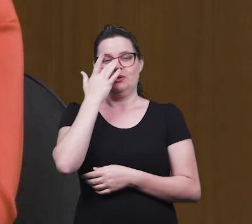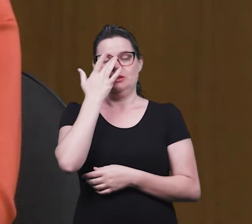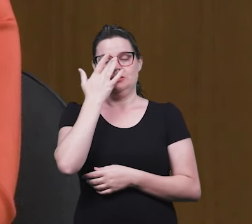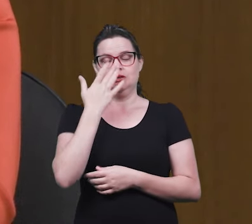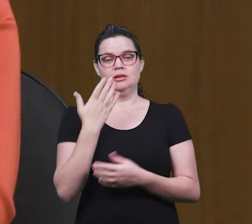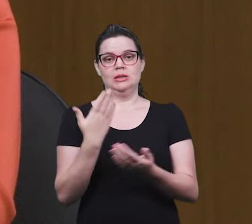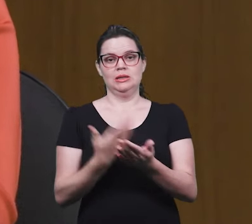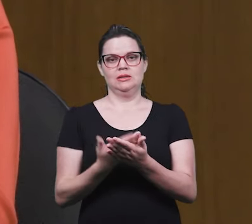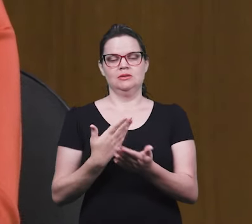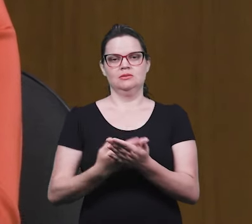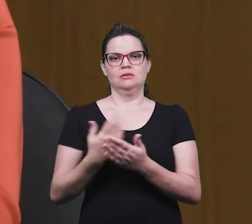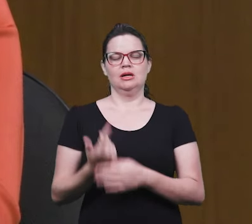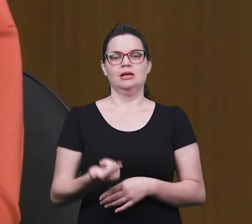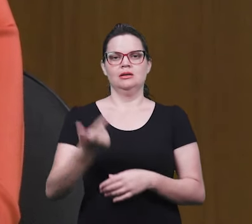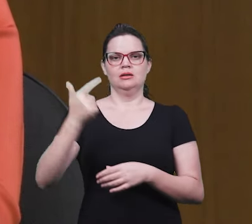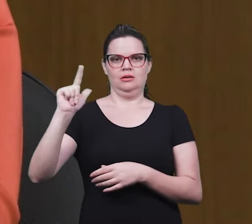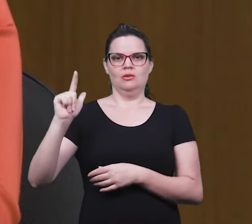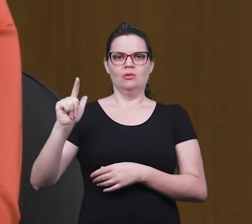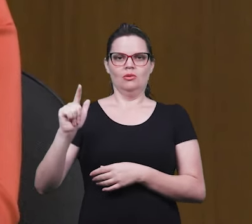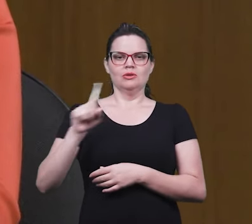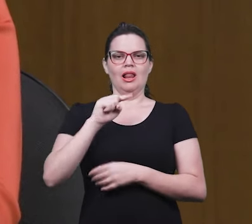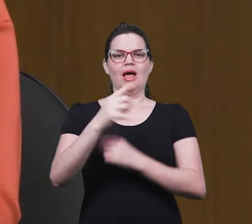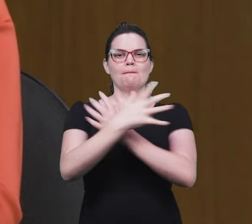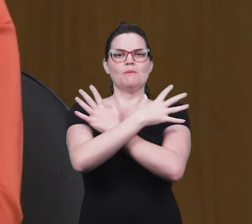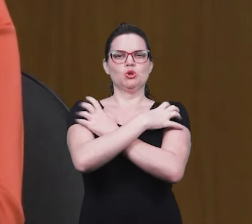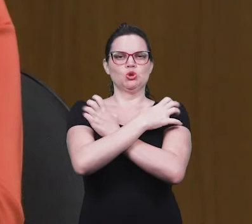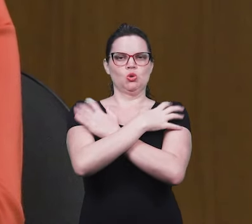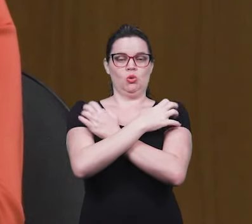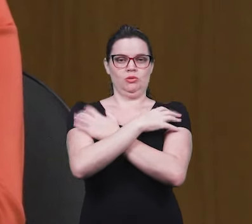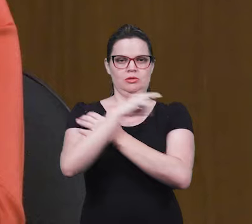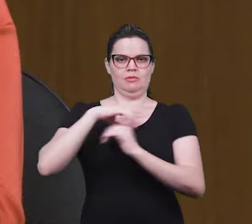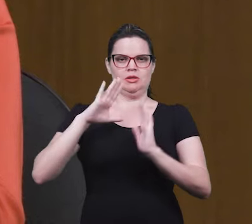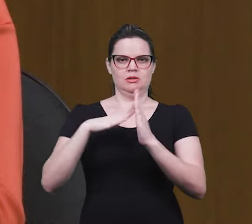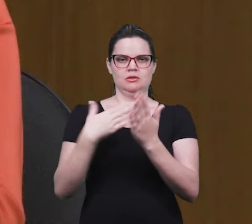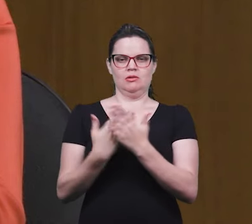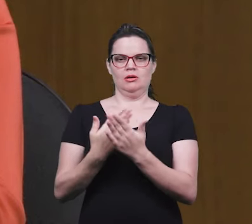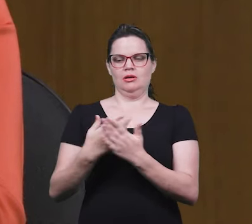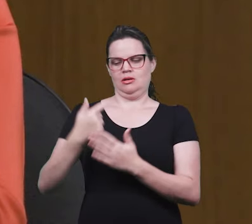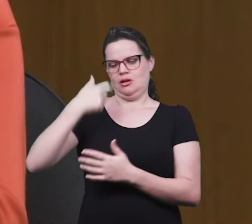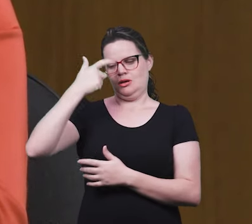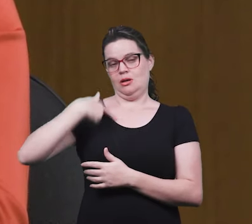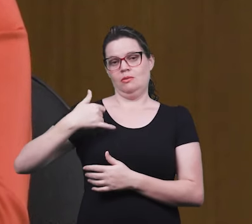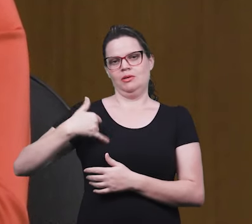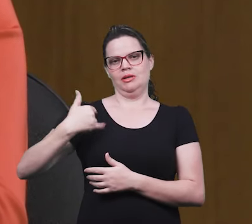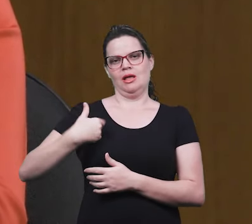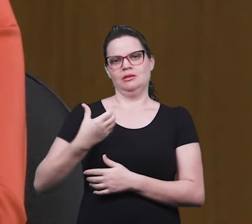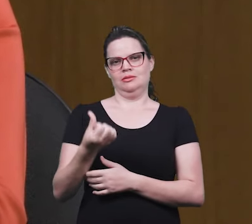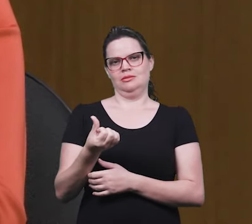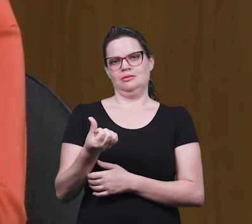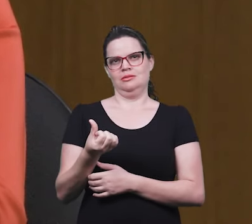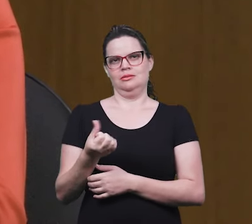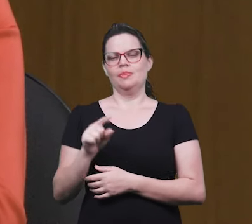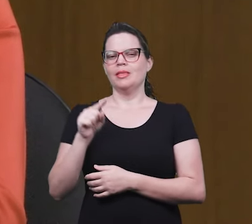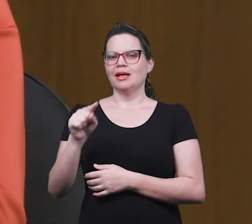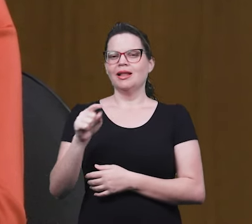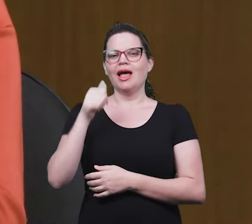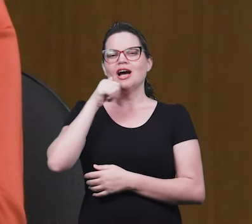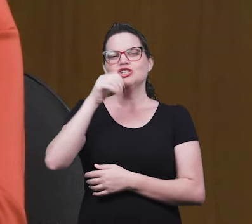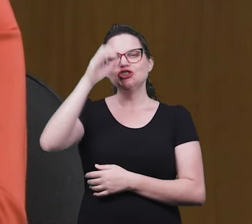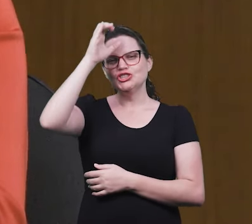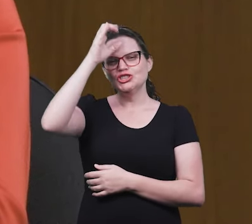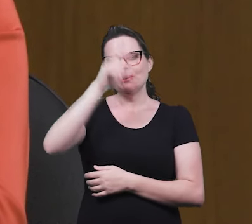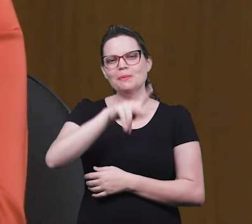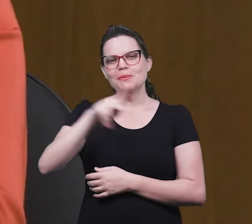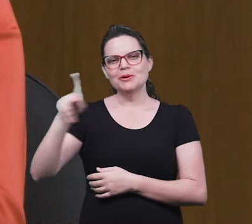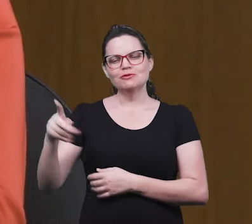apenas 6 anos, ali no Parque Moscoso. E ali eu recebi muito carinho das tias e